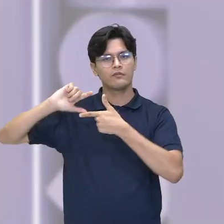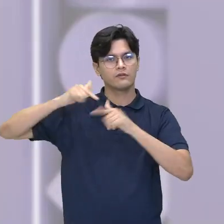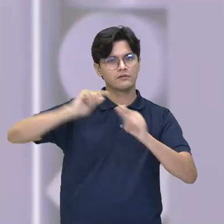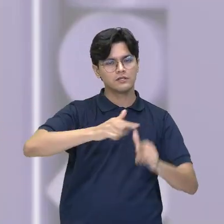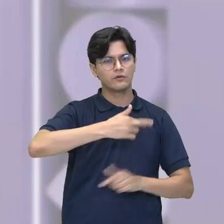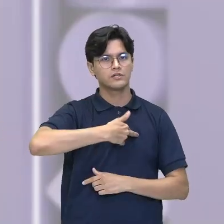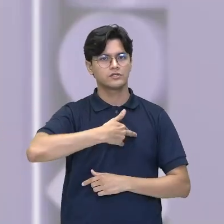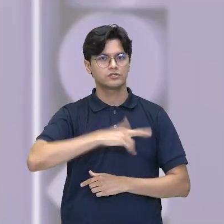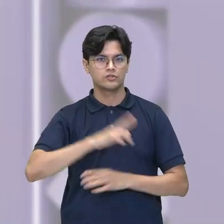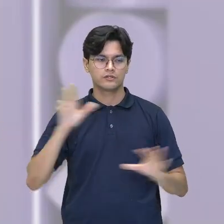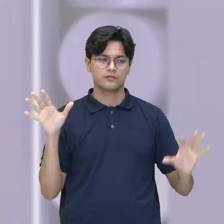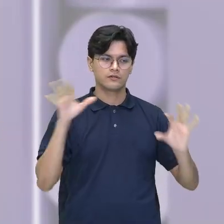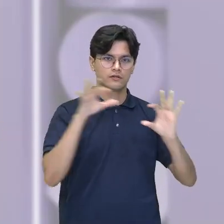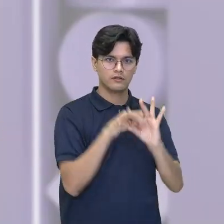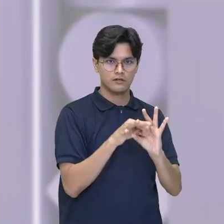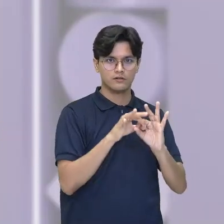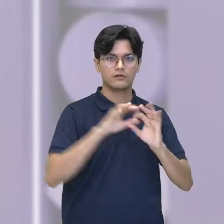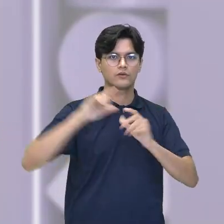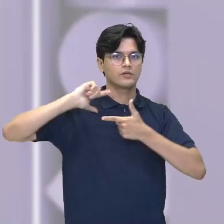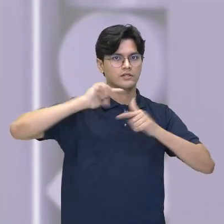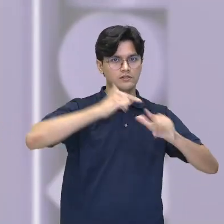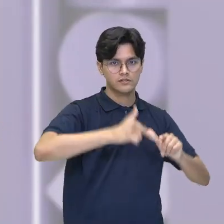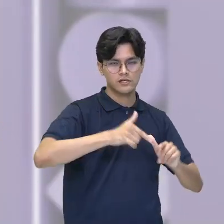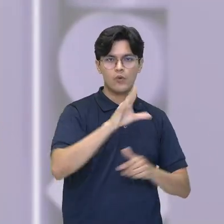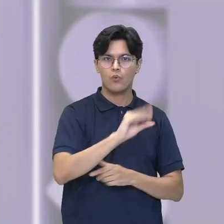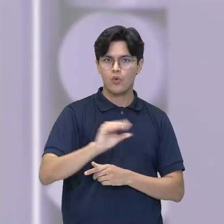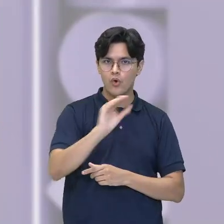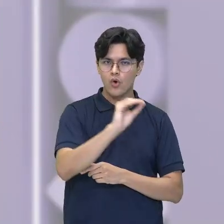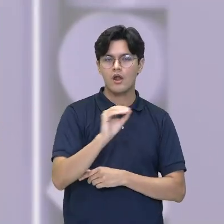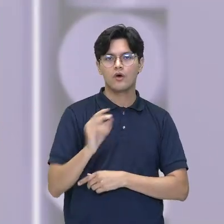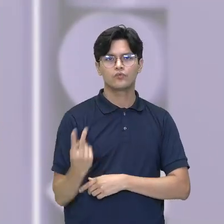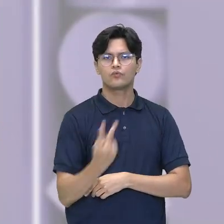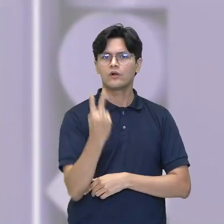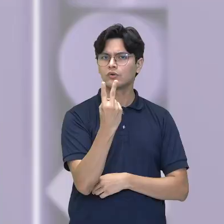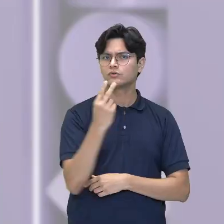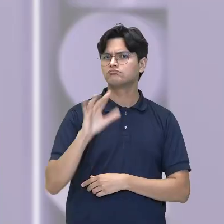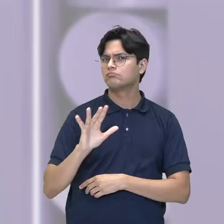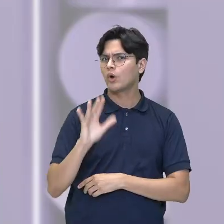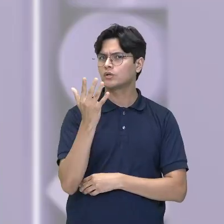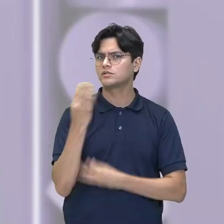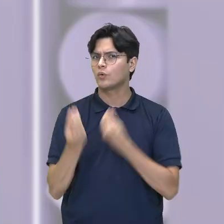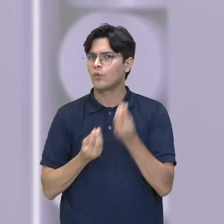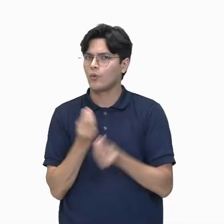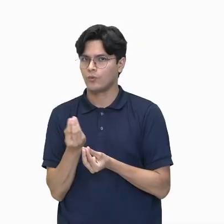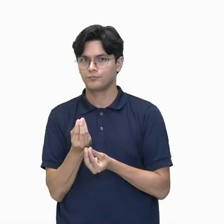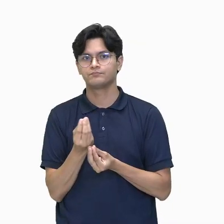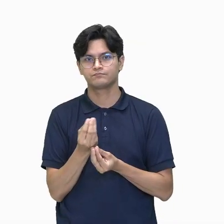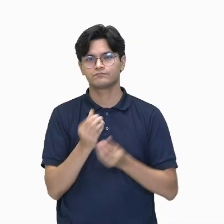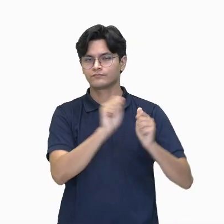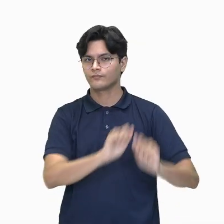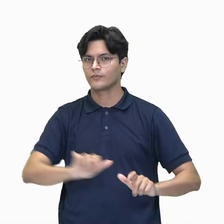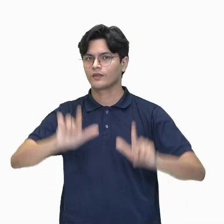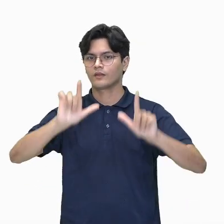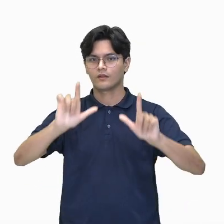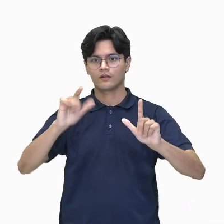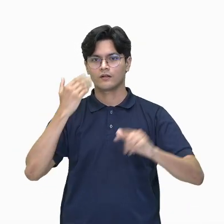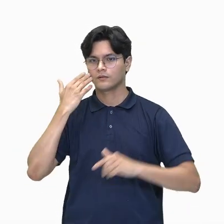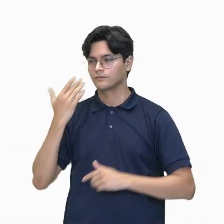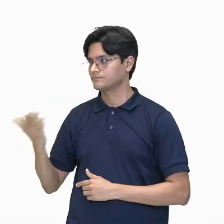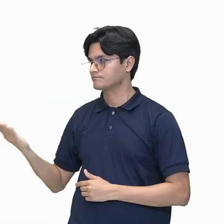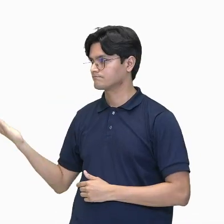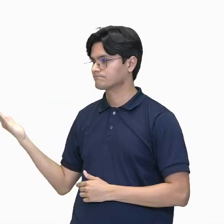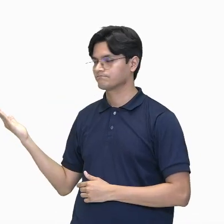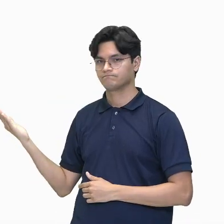dimensão da moral, dos valores. E como é que isso aconteceu? Na próxima cartela, nós vamos ver